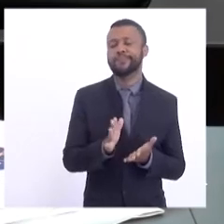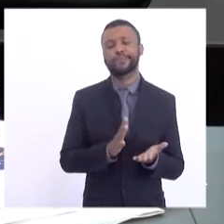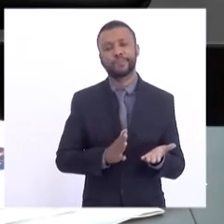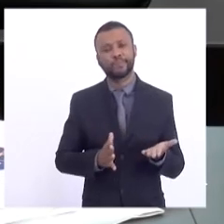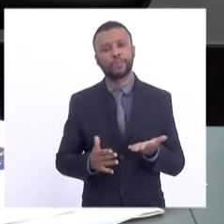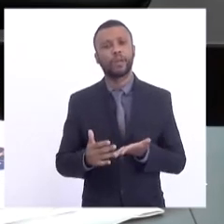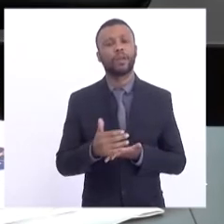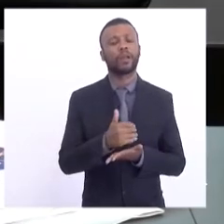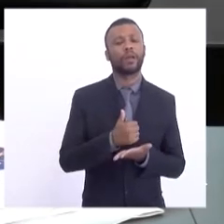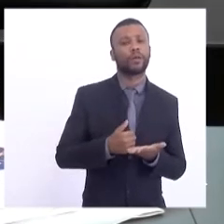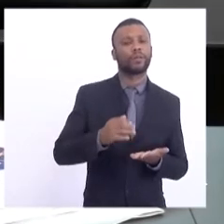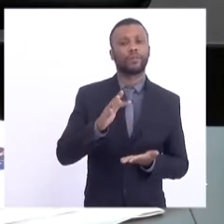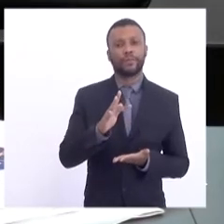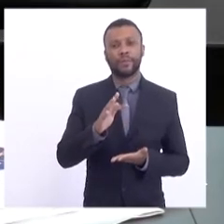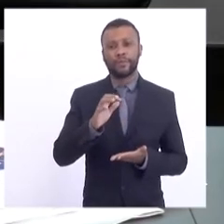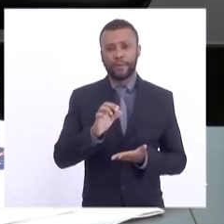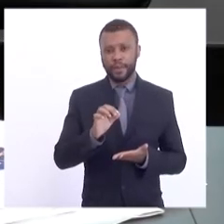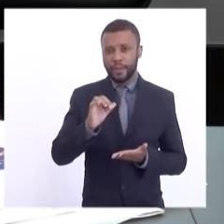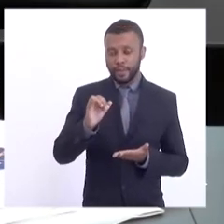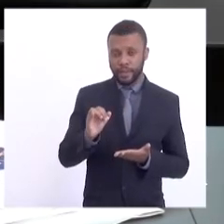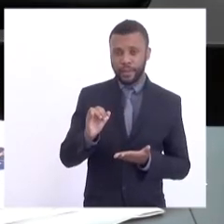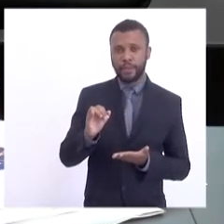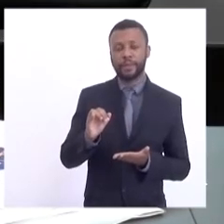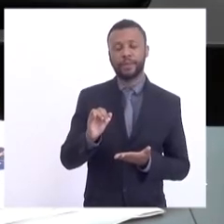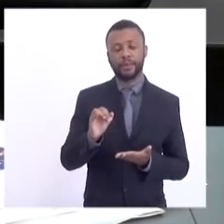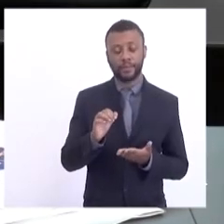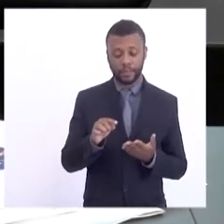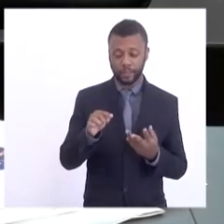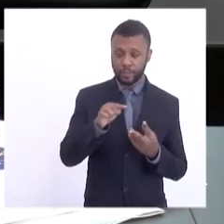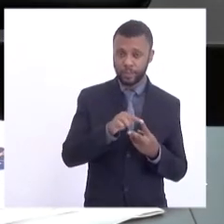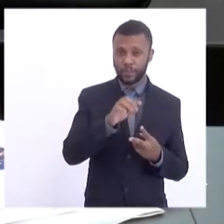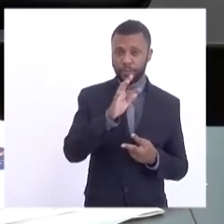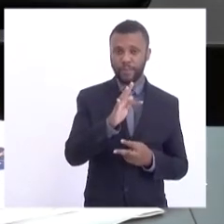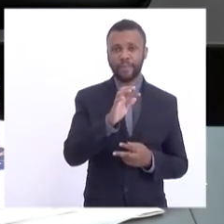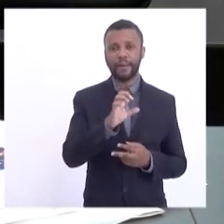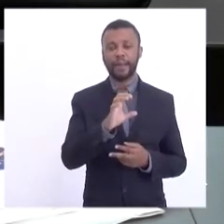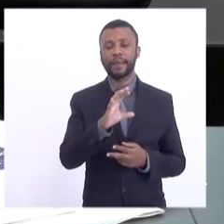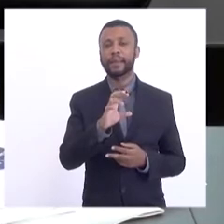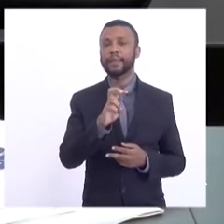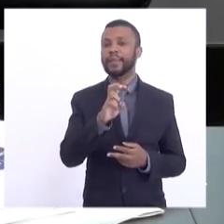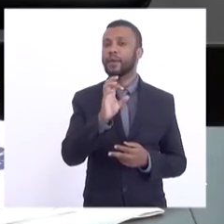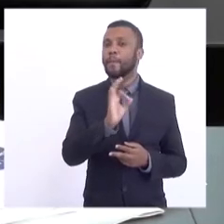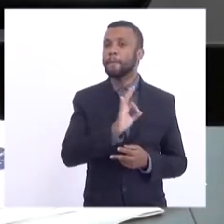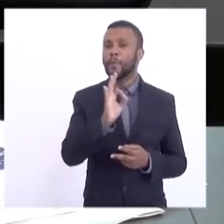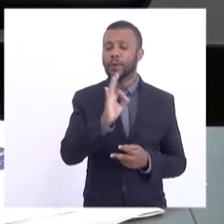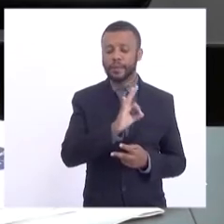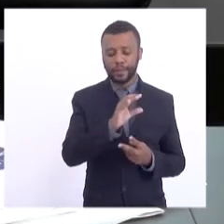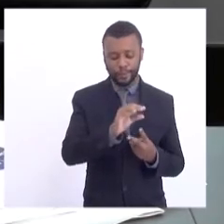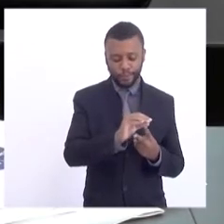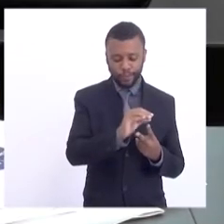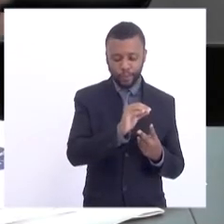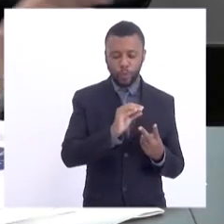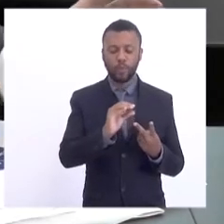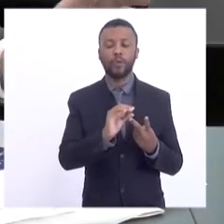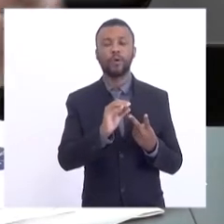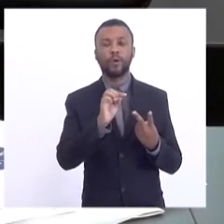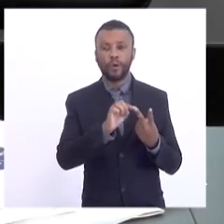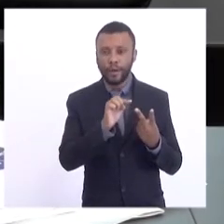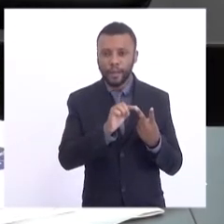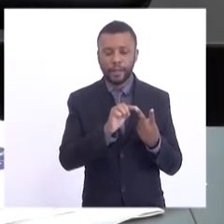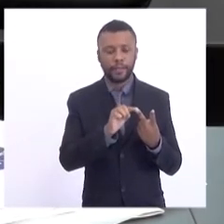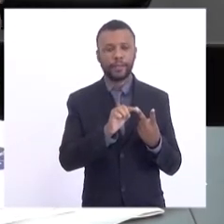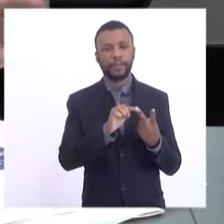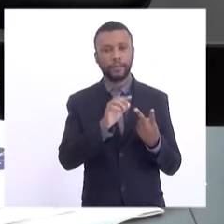no Face não ele sai do fec e cinco porcento desse valor do frete ele vai